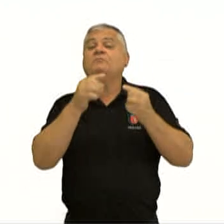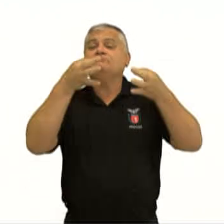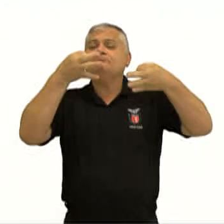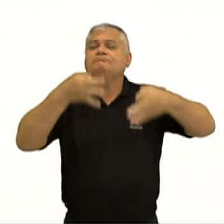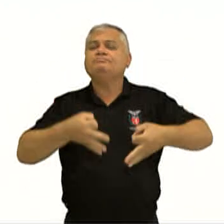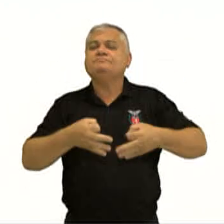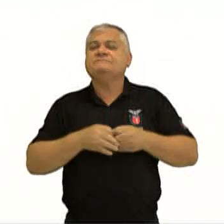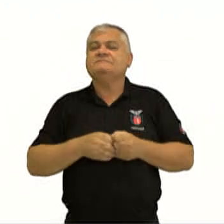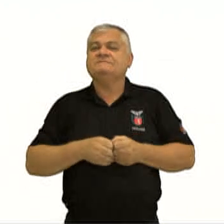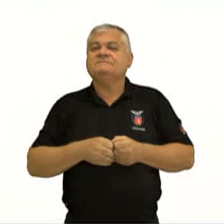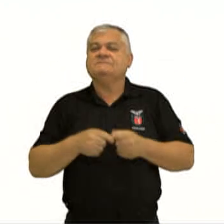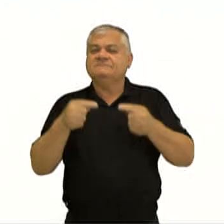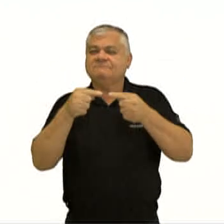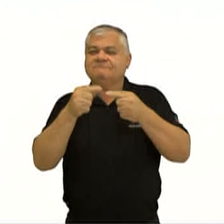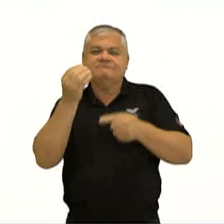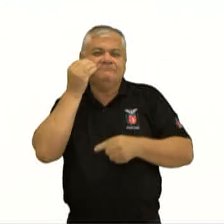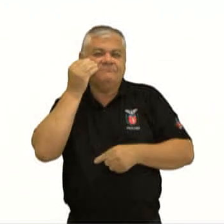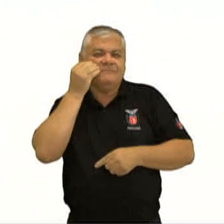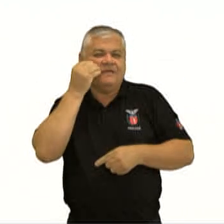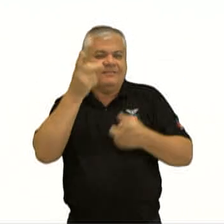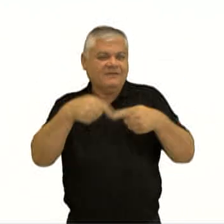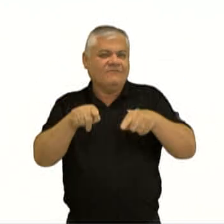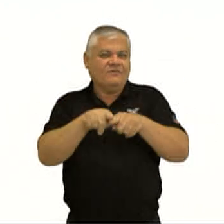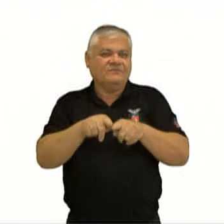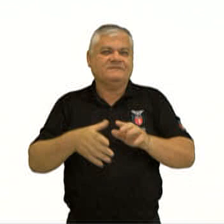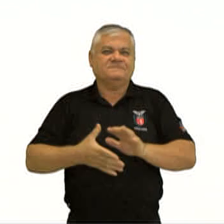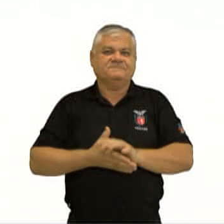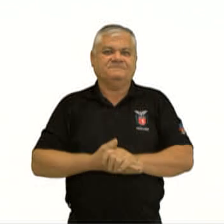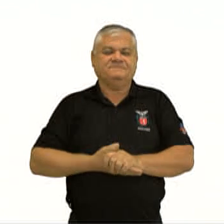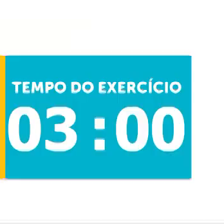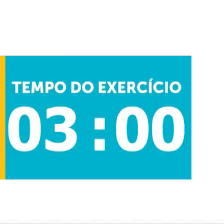Então vamos lá, gente. Tenta essa, daqui a pouquinho a gente volta.